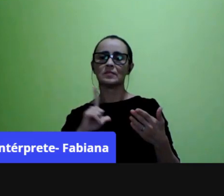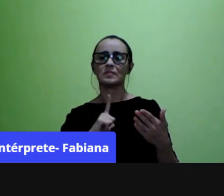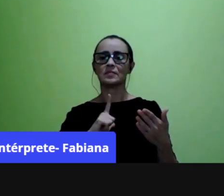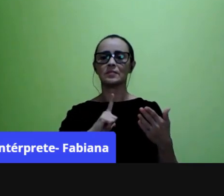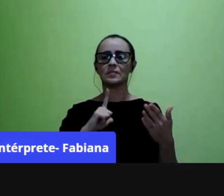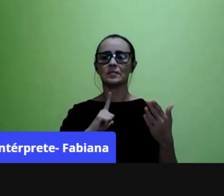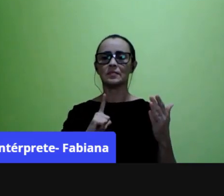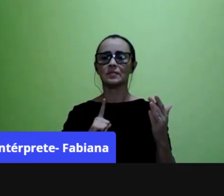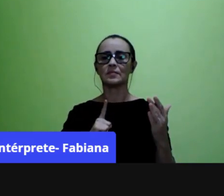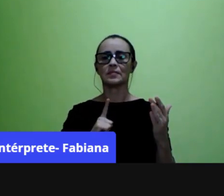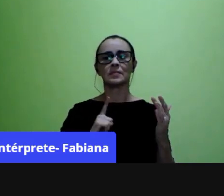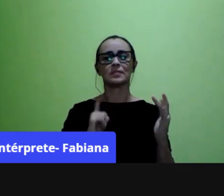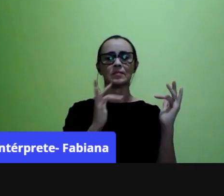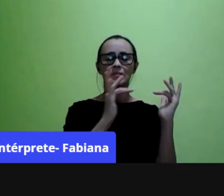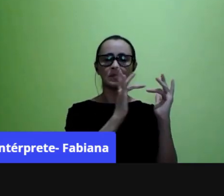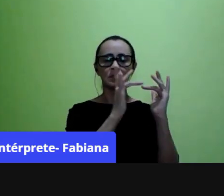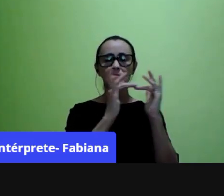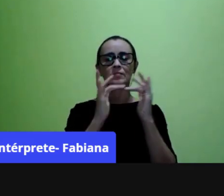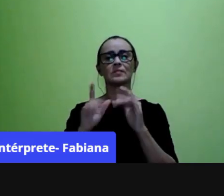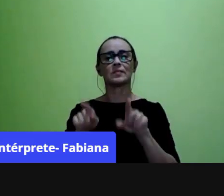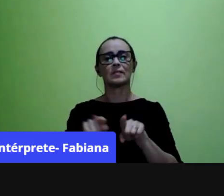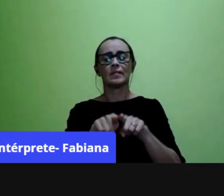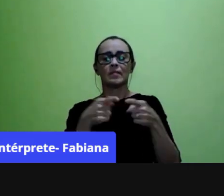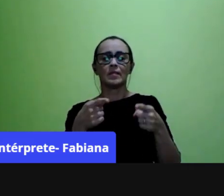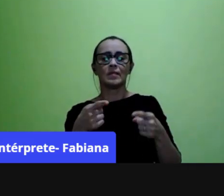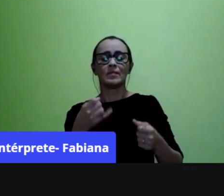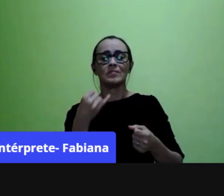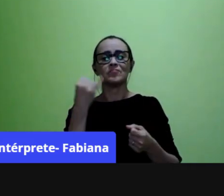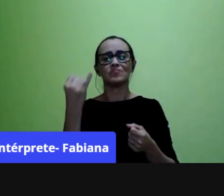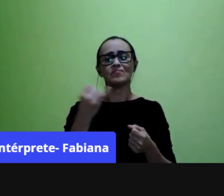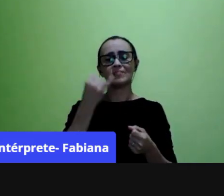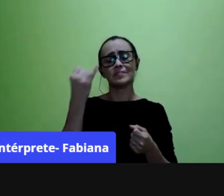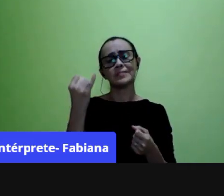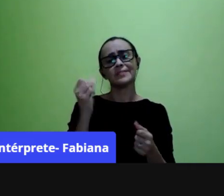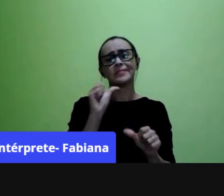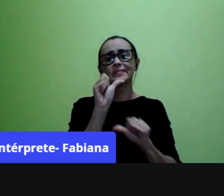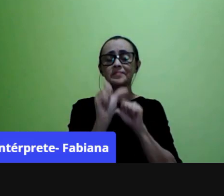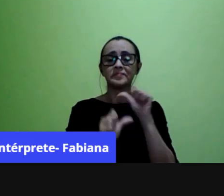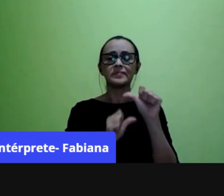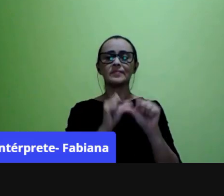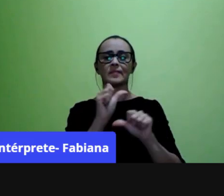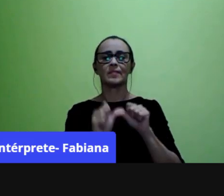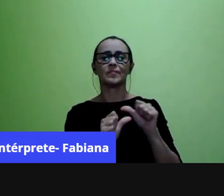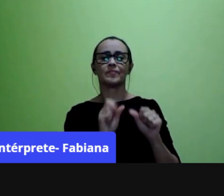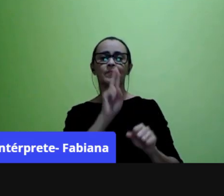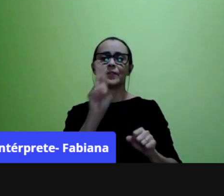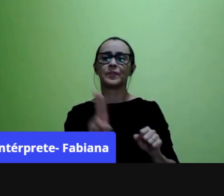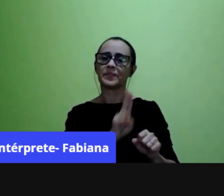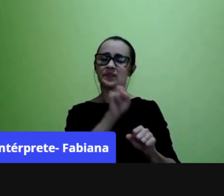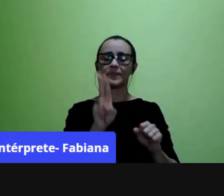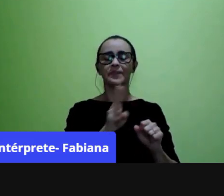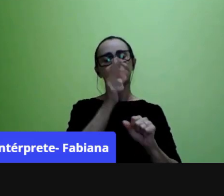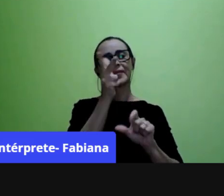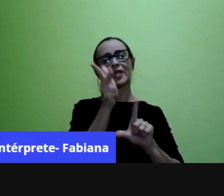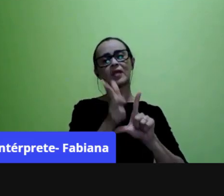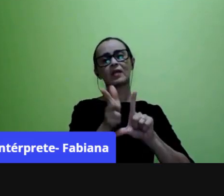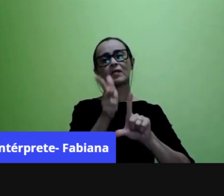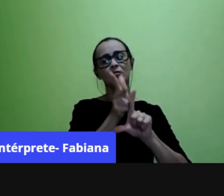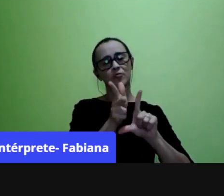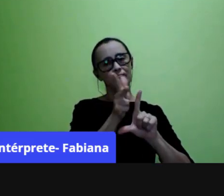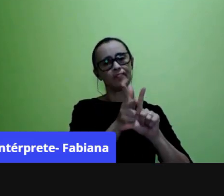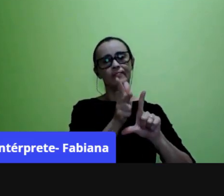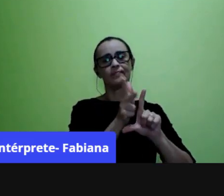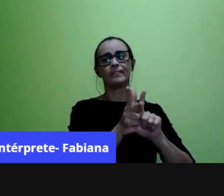da sala de aula. Só que a gente tem que revezar um pouco, sabe? Utilizar de vídeos que tratam disso,